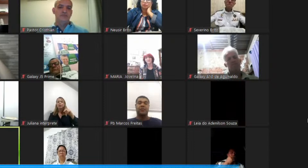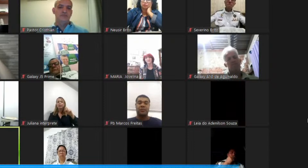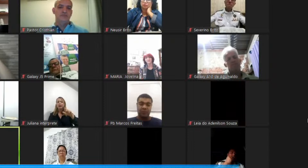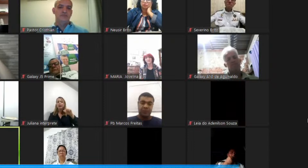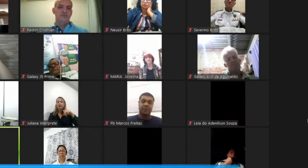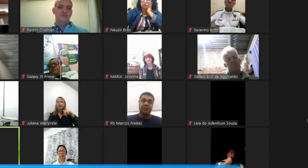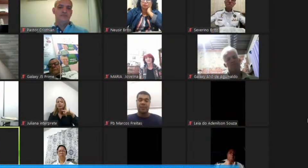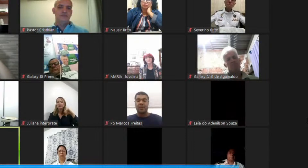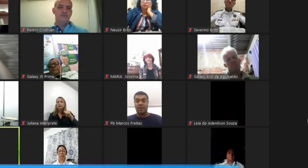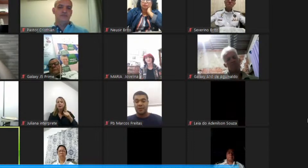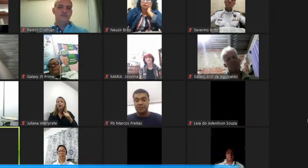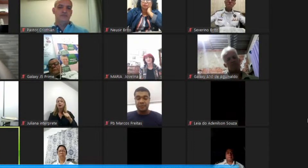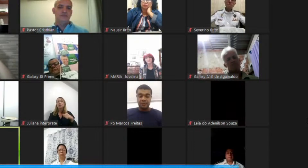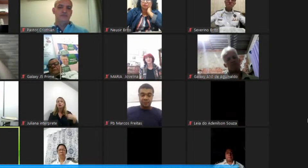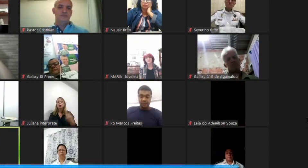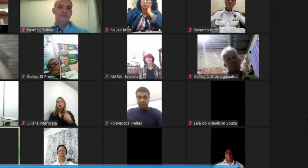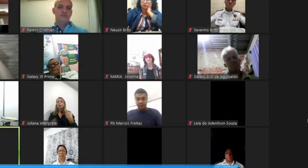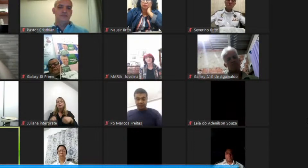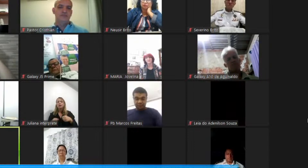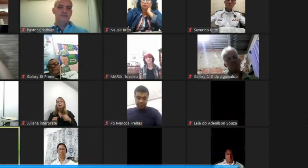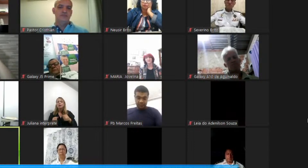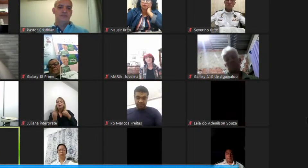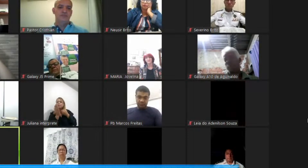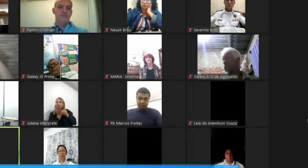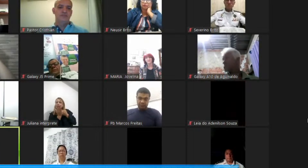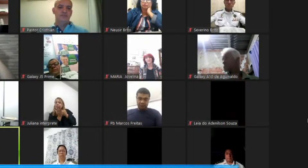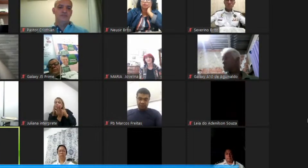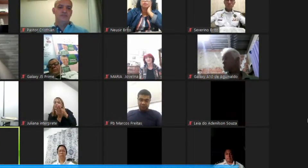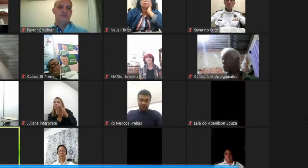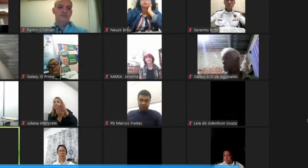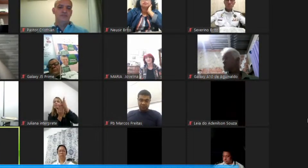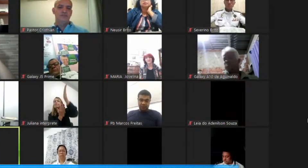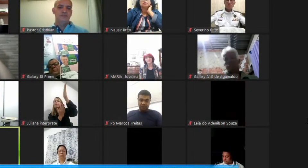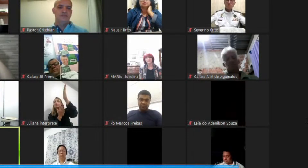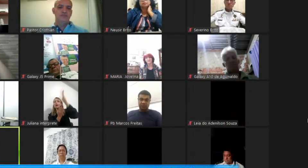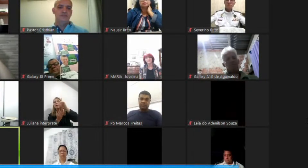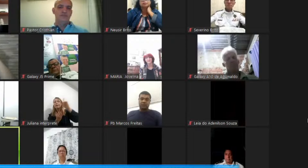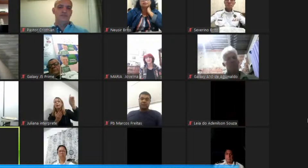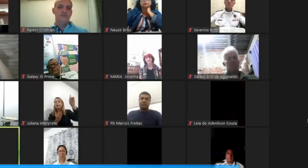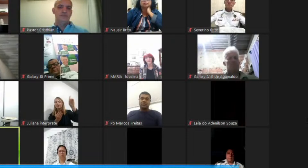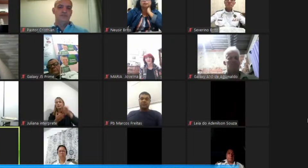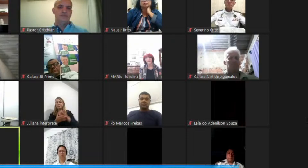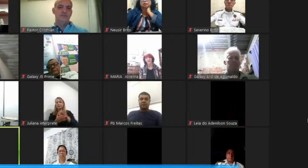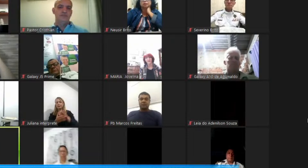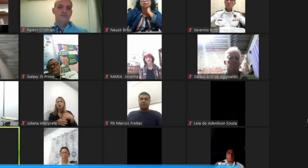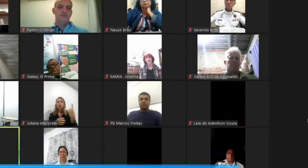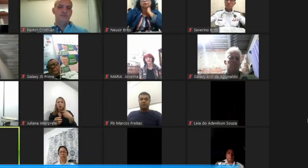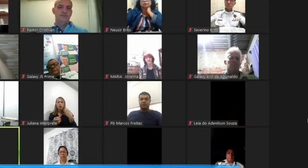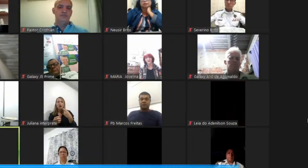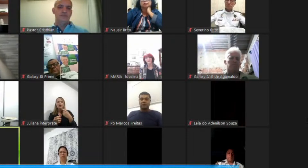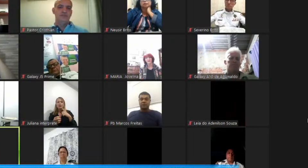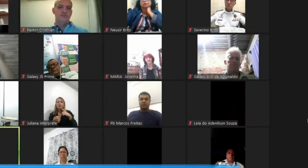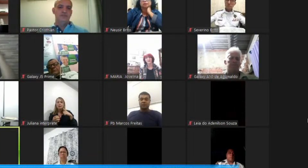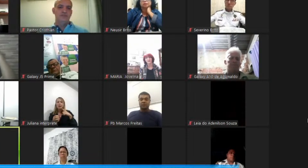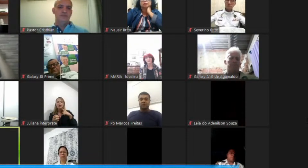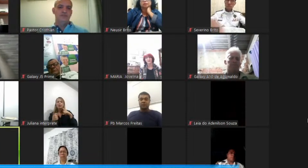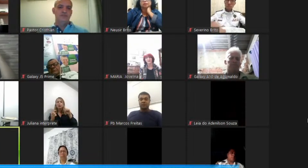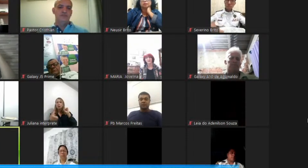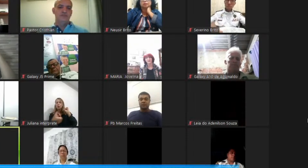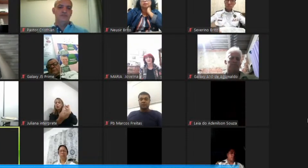precisa sempre prosseguir para o alvo. E entender isso é a missão. Entender